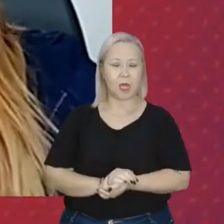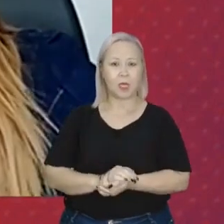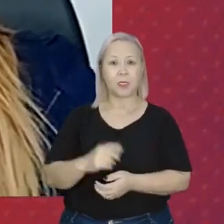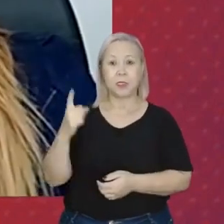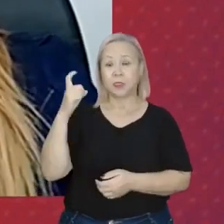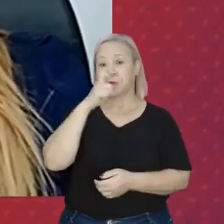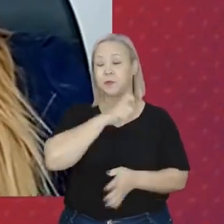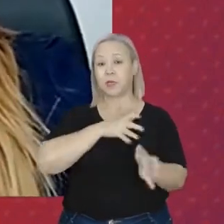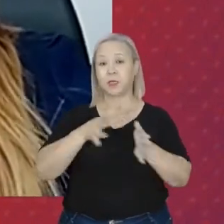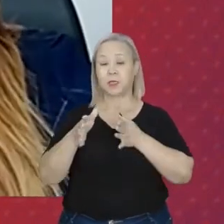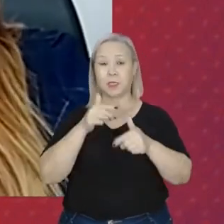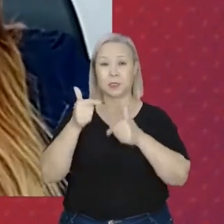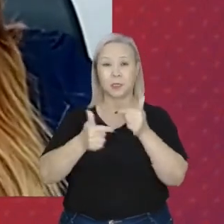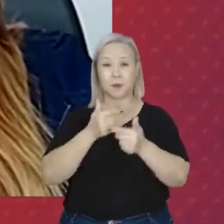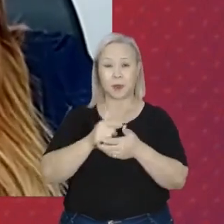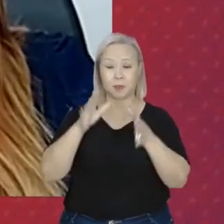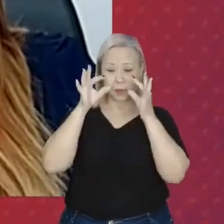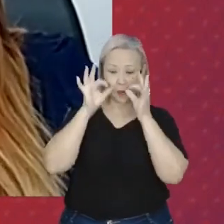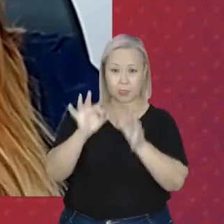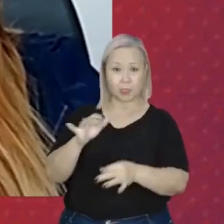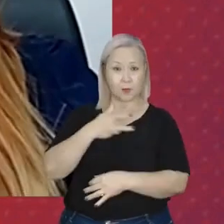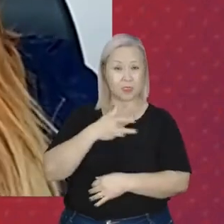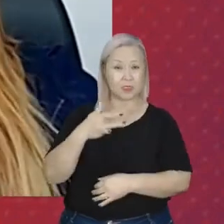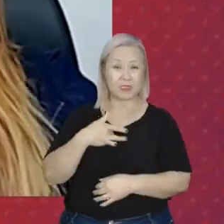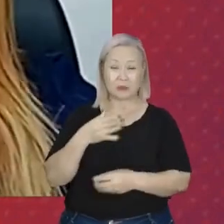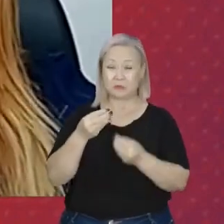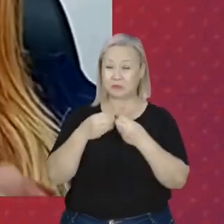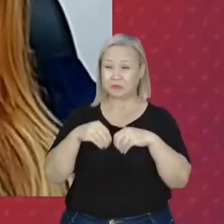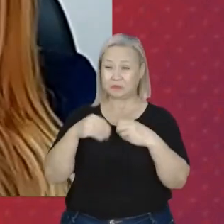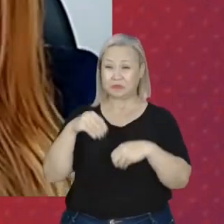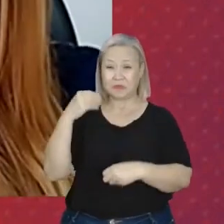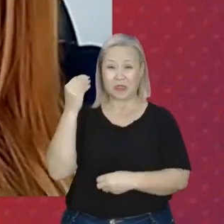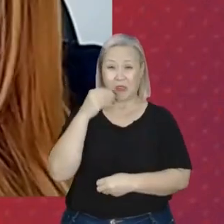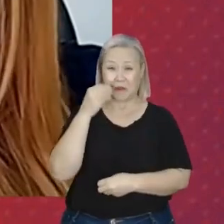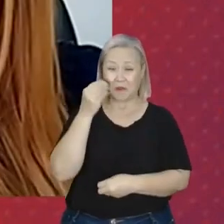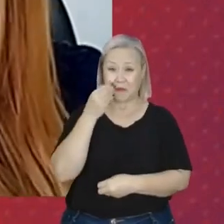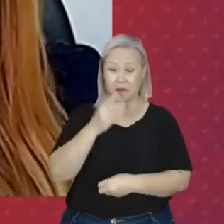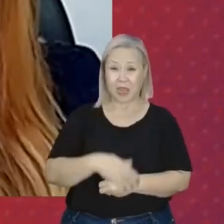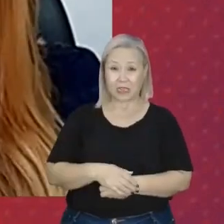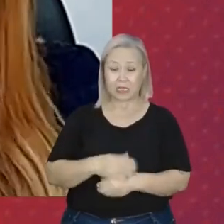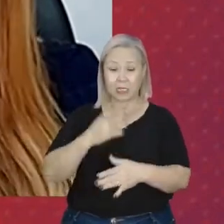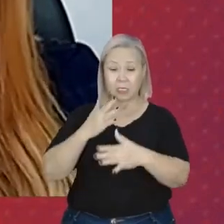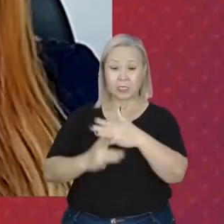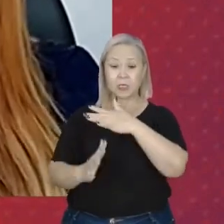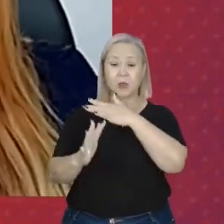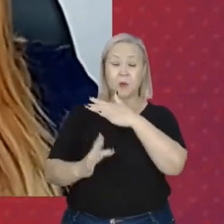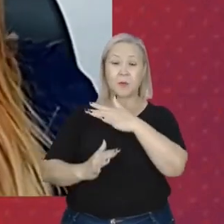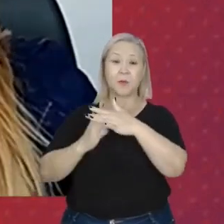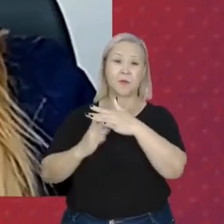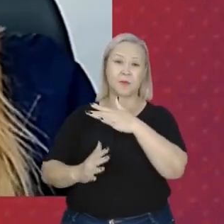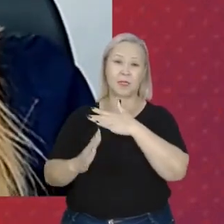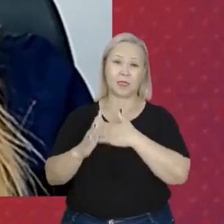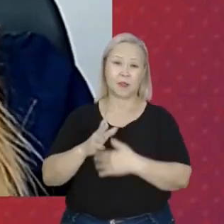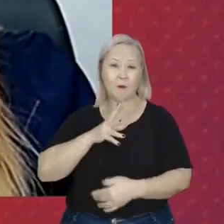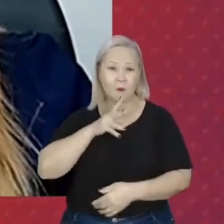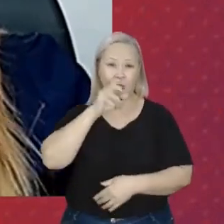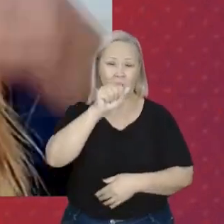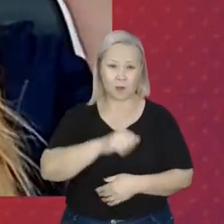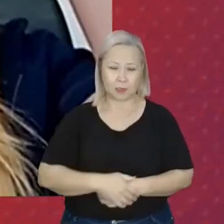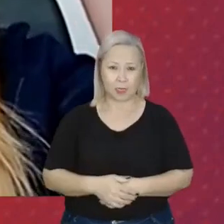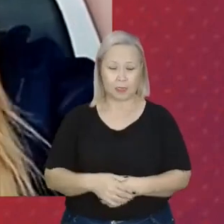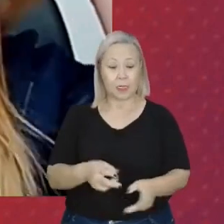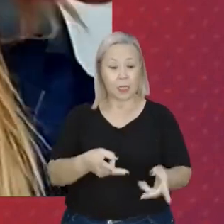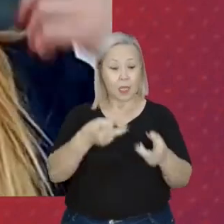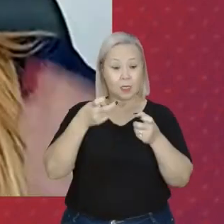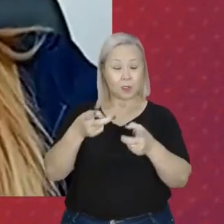trabalho, de uma atenção de saúde precarizada, de uma migração forçada, né, por conta da exploração